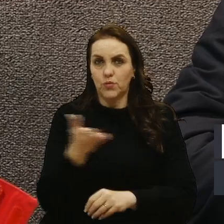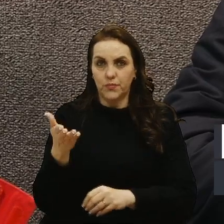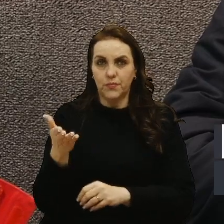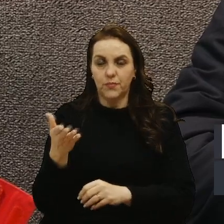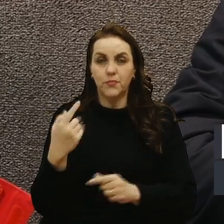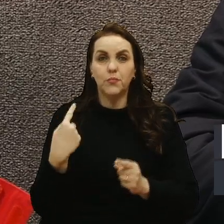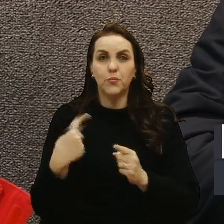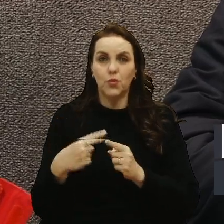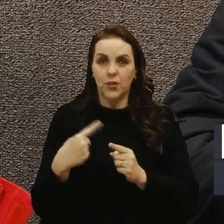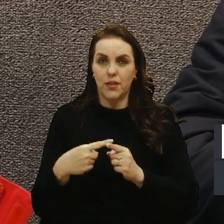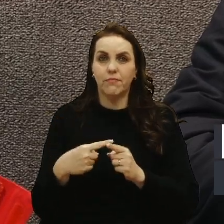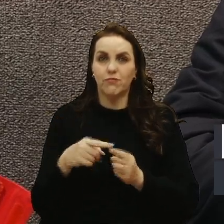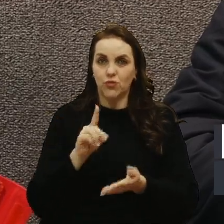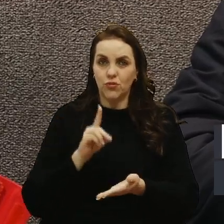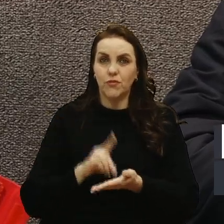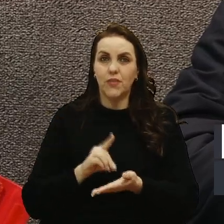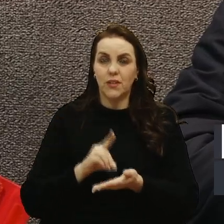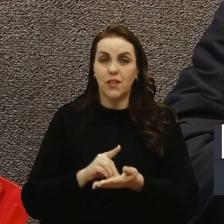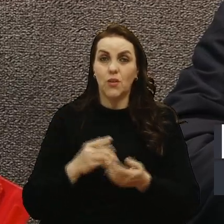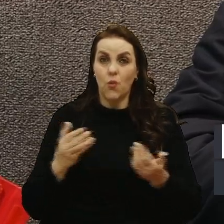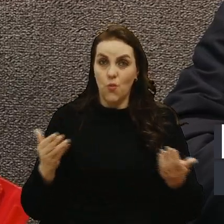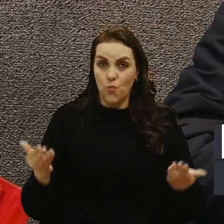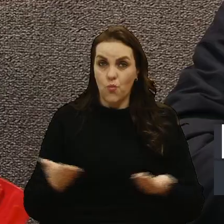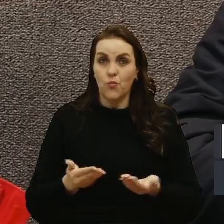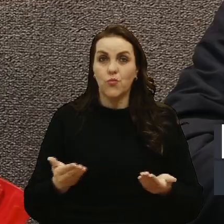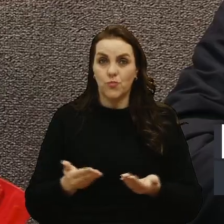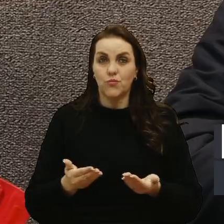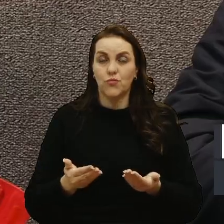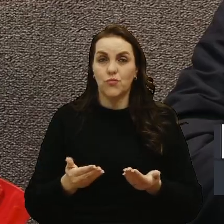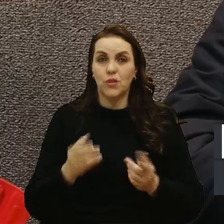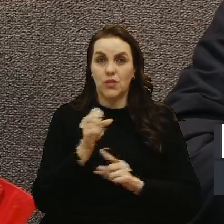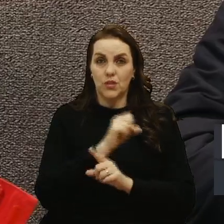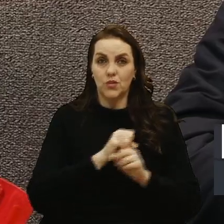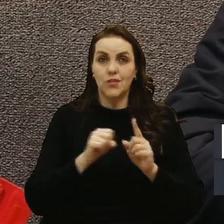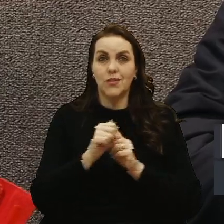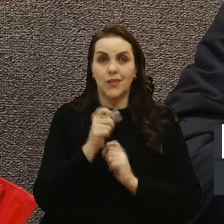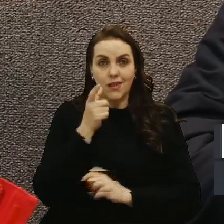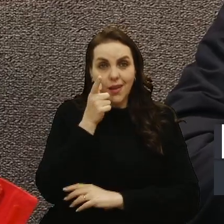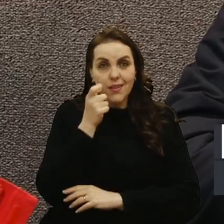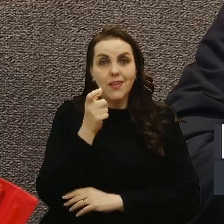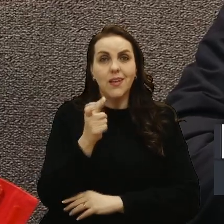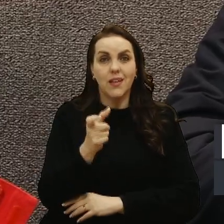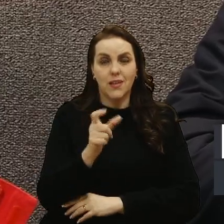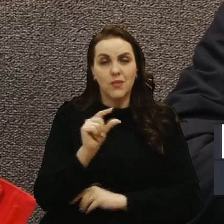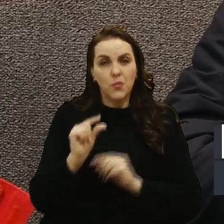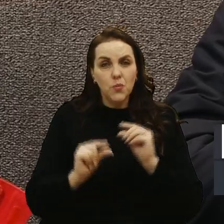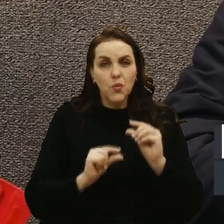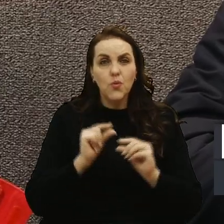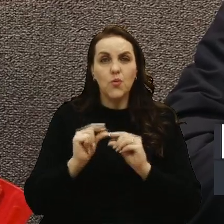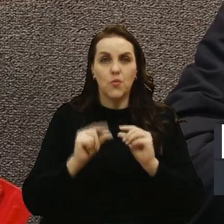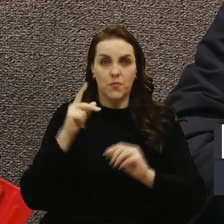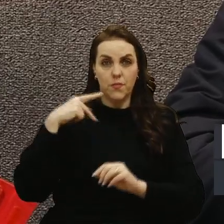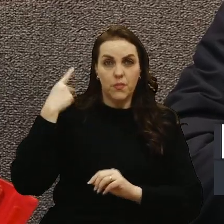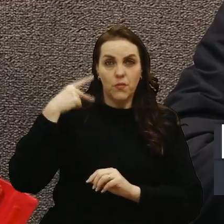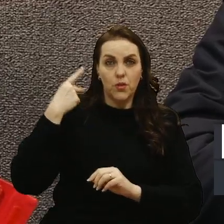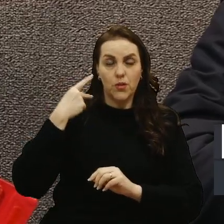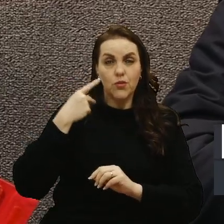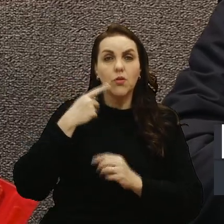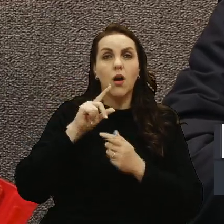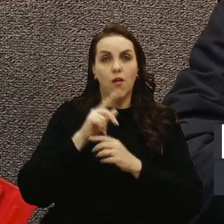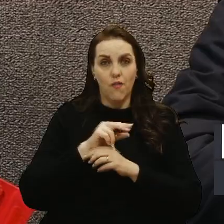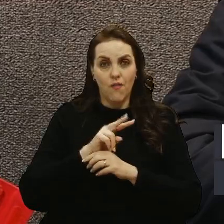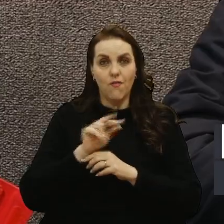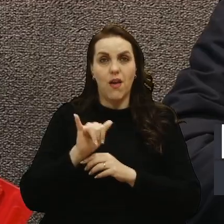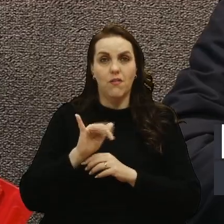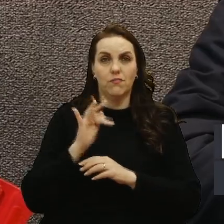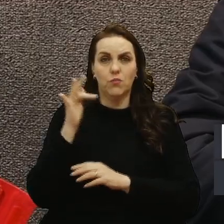Porque aí sim, se hoje a sociedade está se interessando um pouco pela política, nós veremos uma